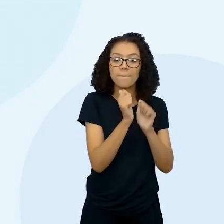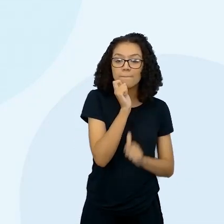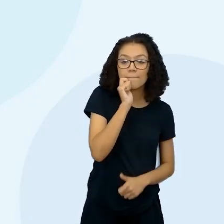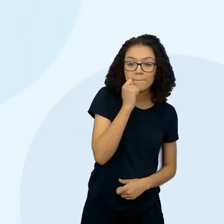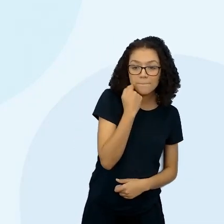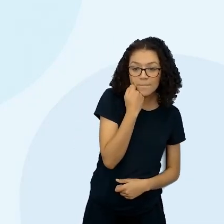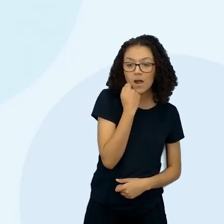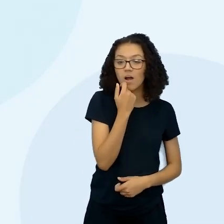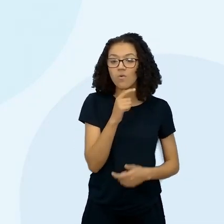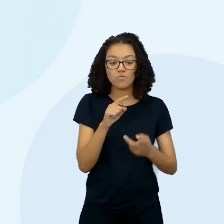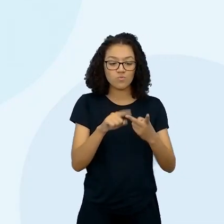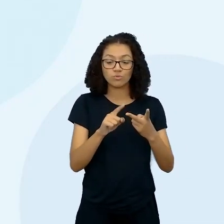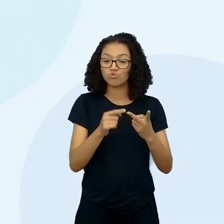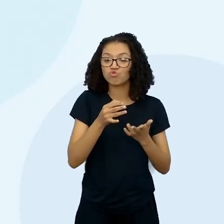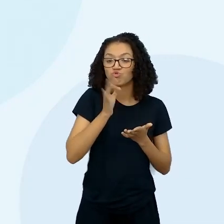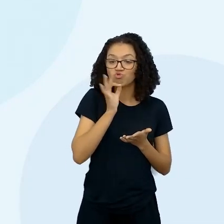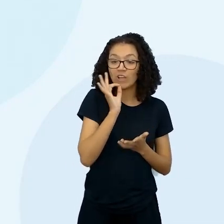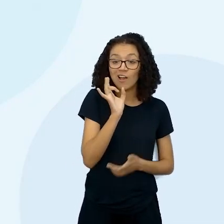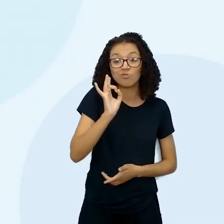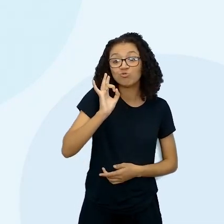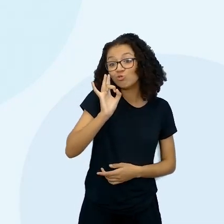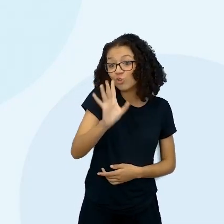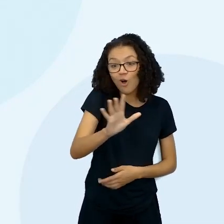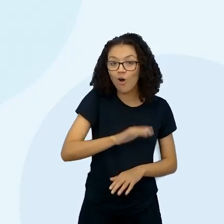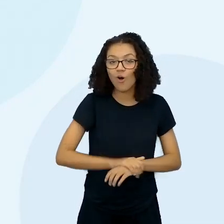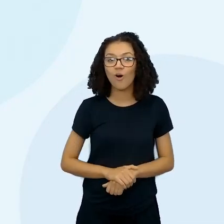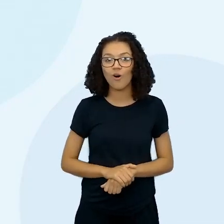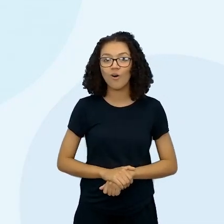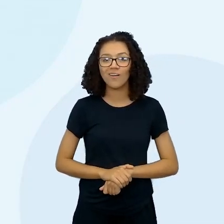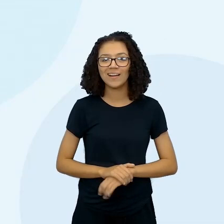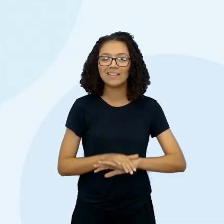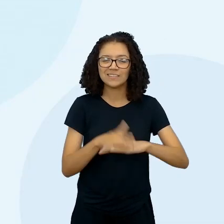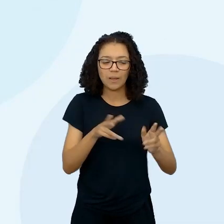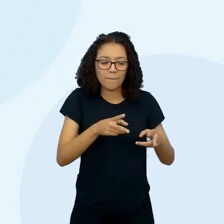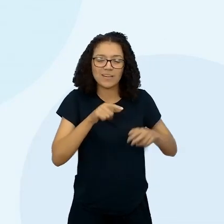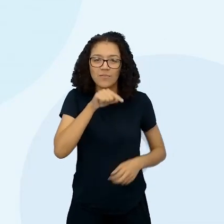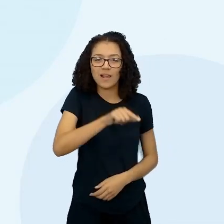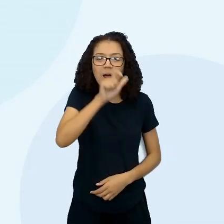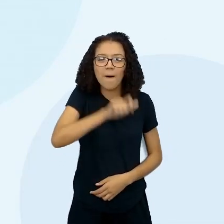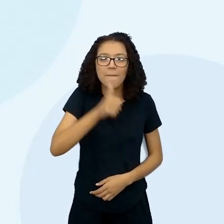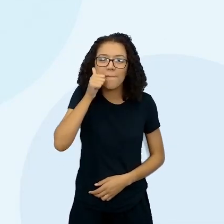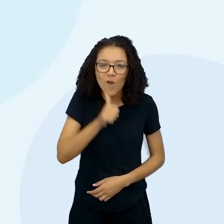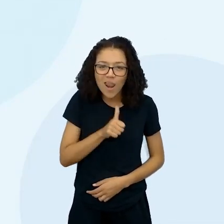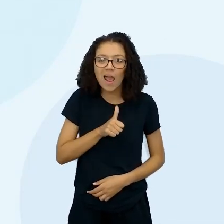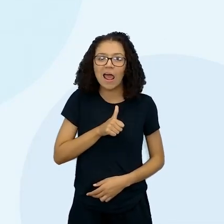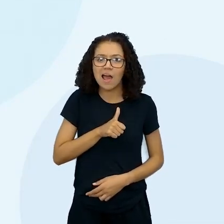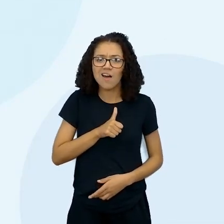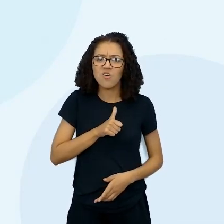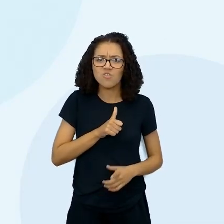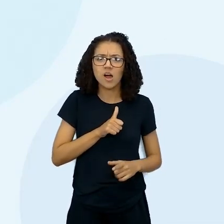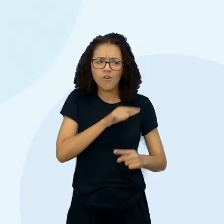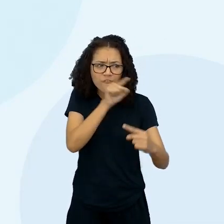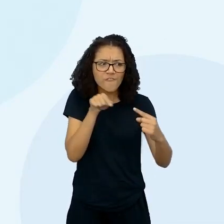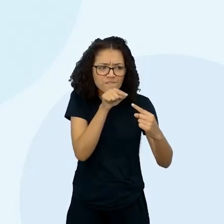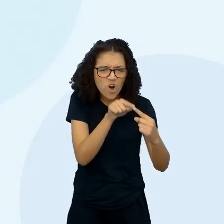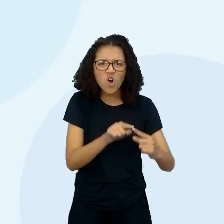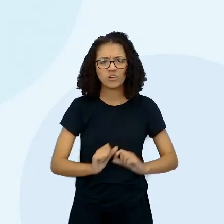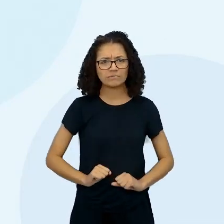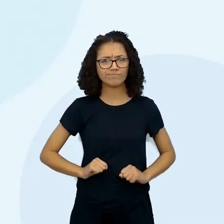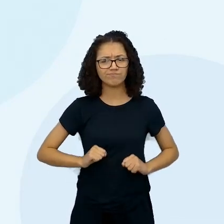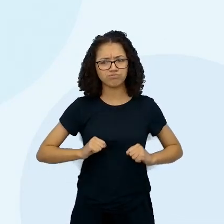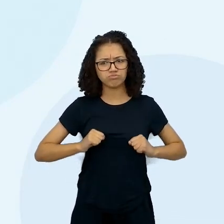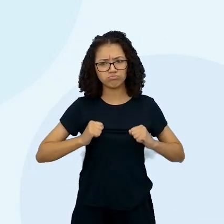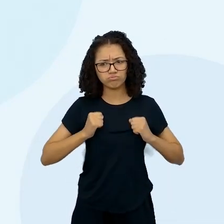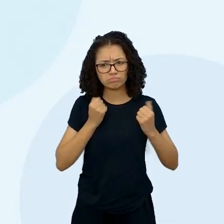para aquilo, uma persistência e um foco do que ela queria, né? Isso é uma coisa, assim, para nós